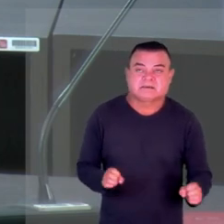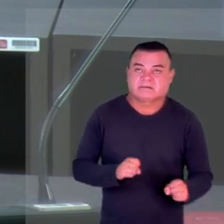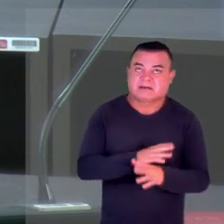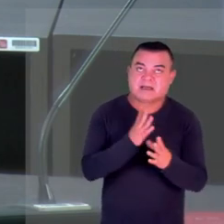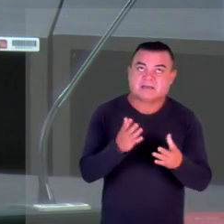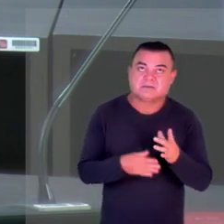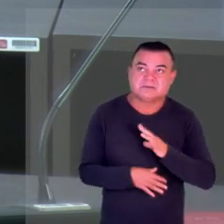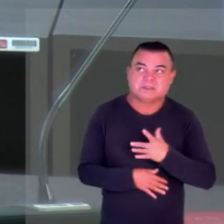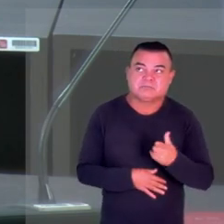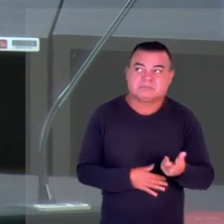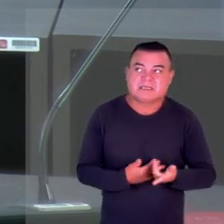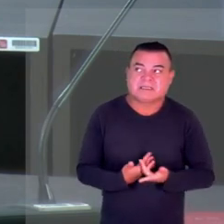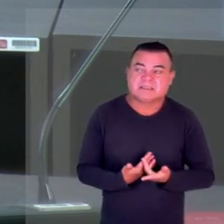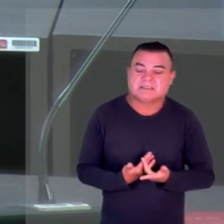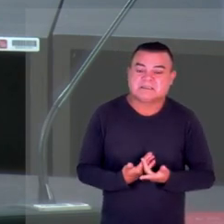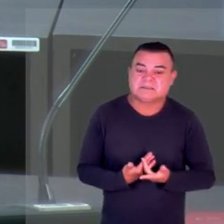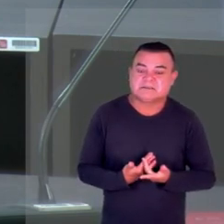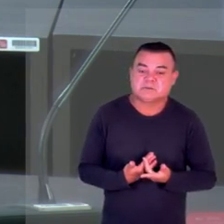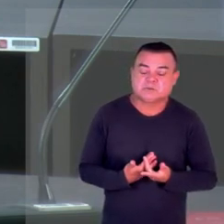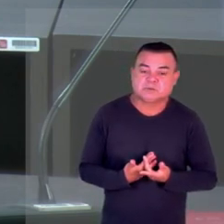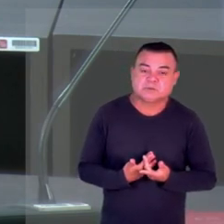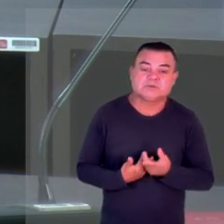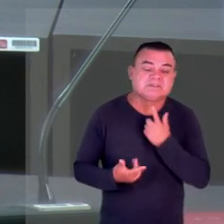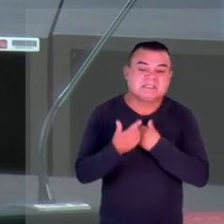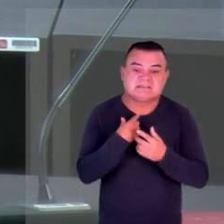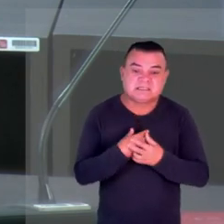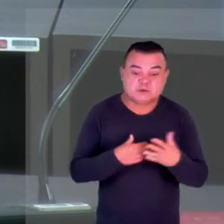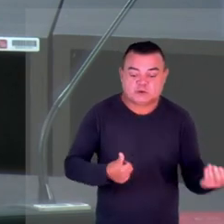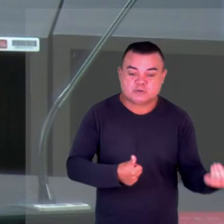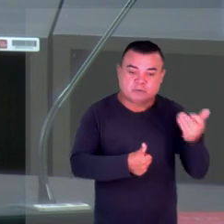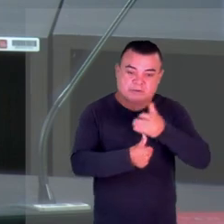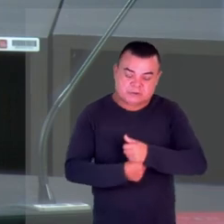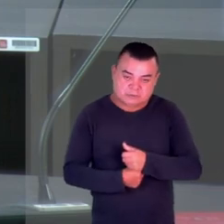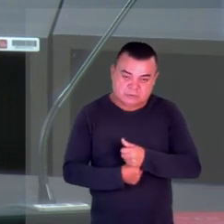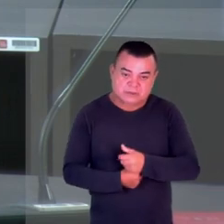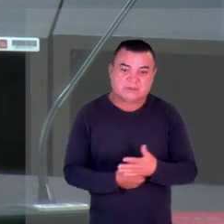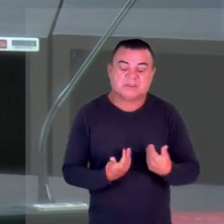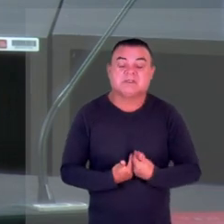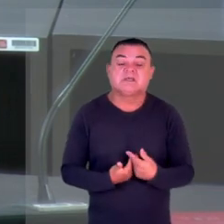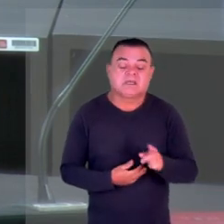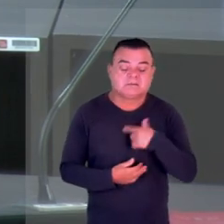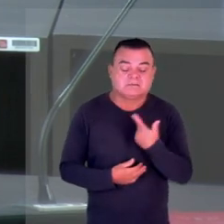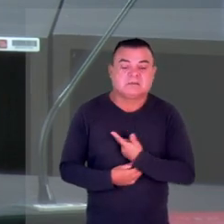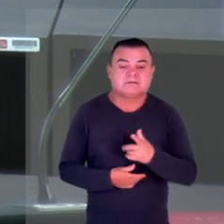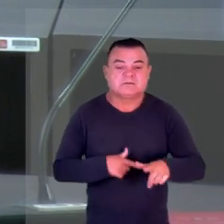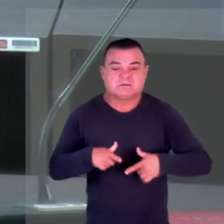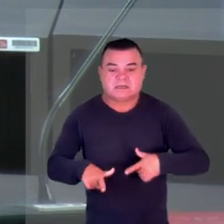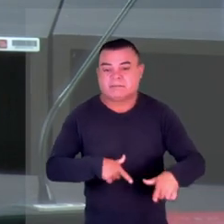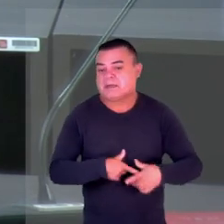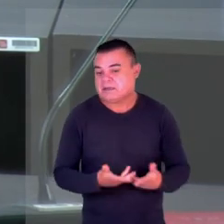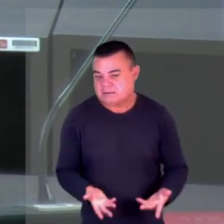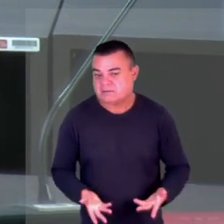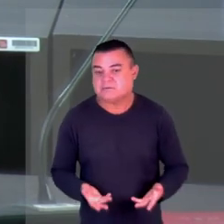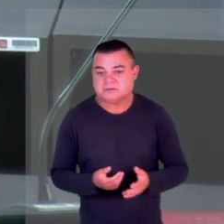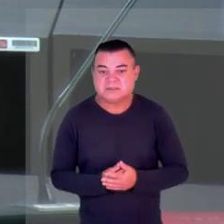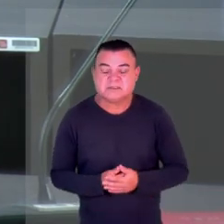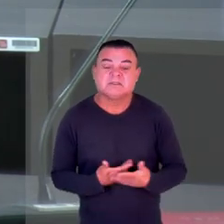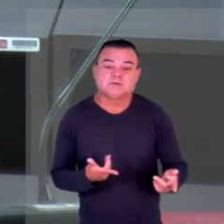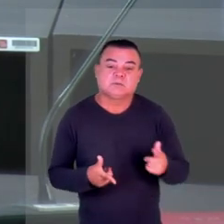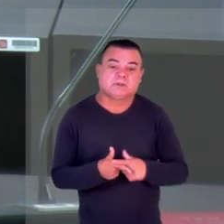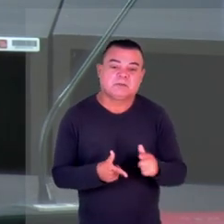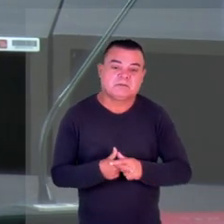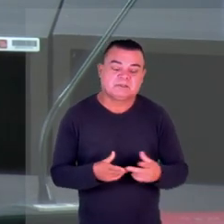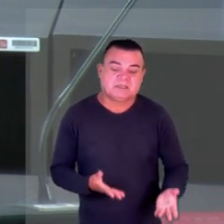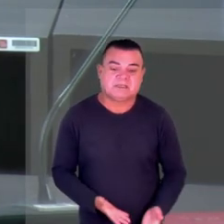nenhuma intenção de eh substituir né as a nossa atuação tão necessário na questão da